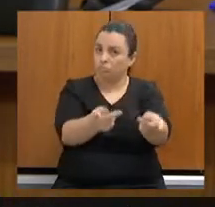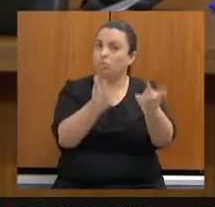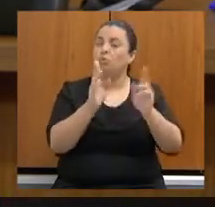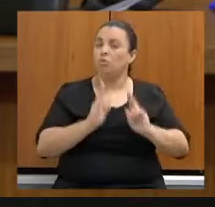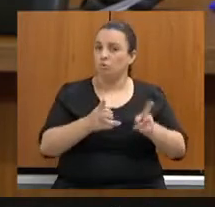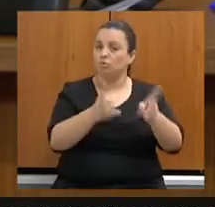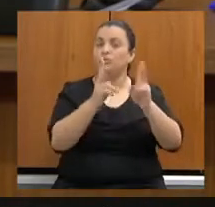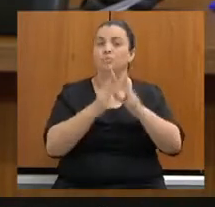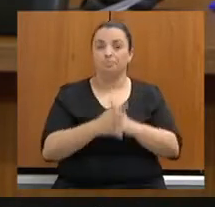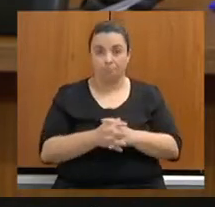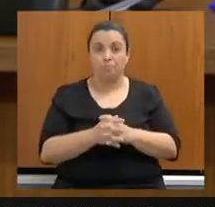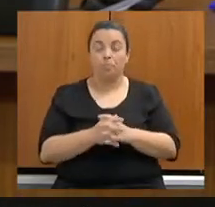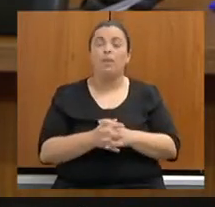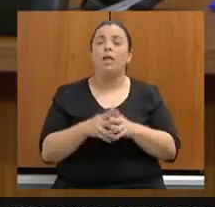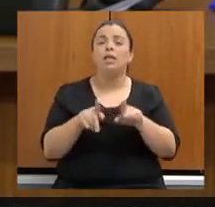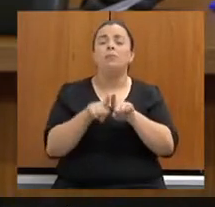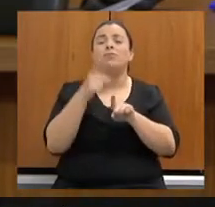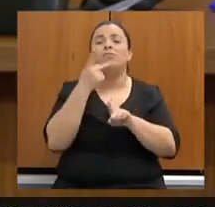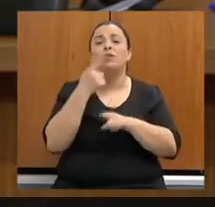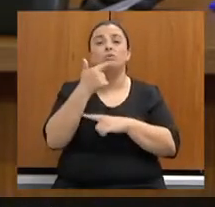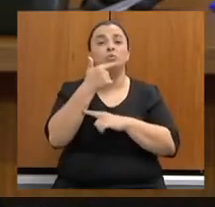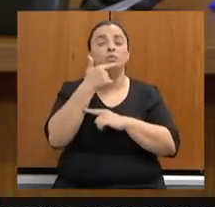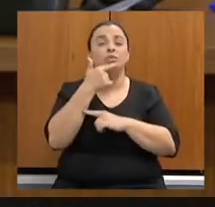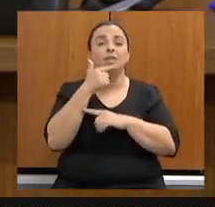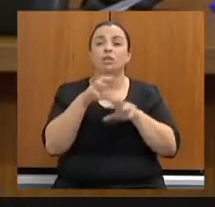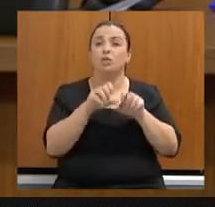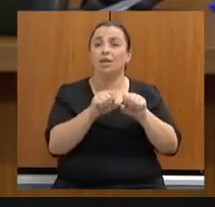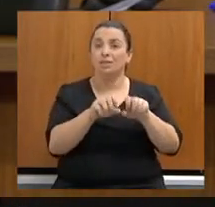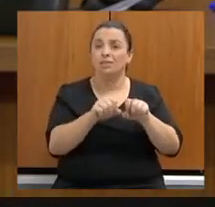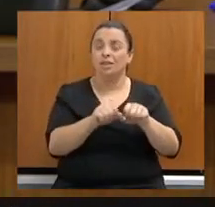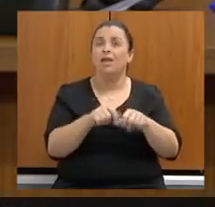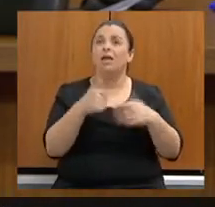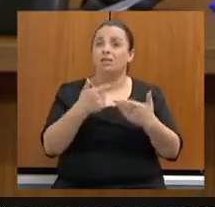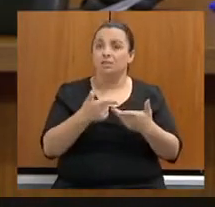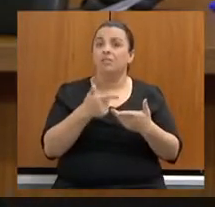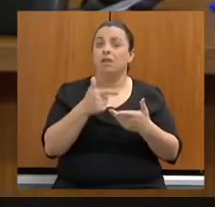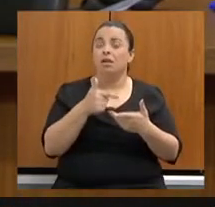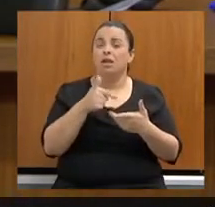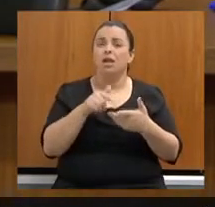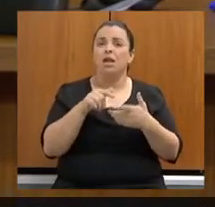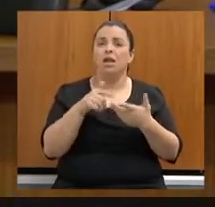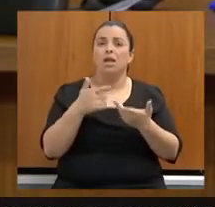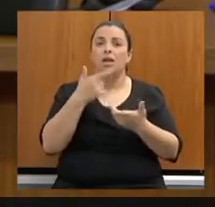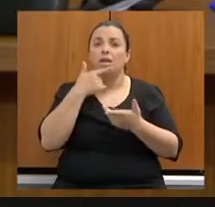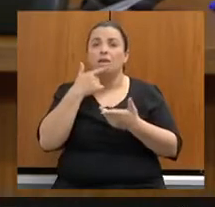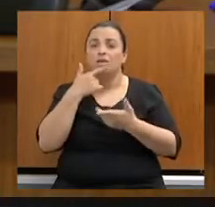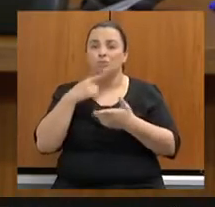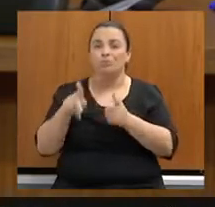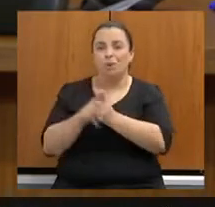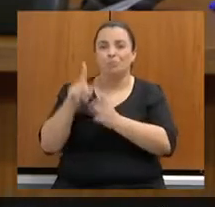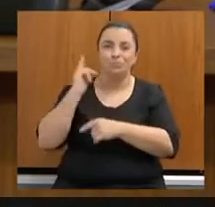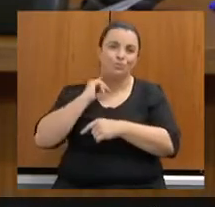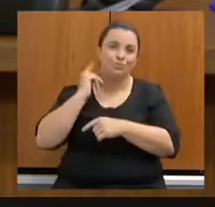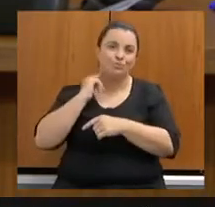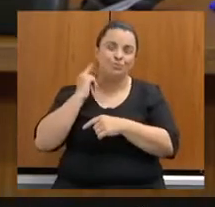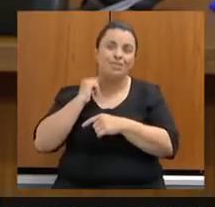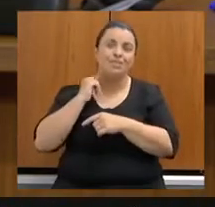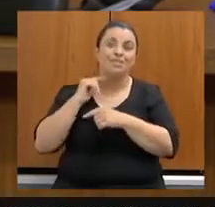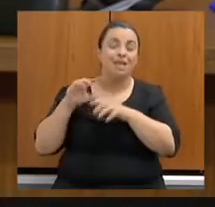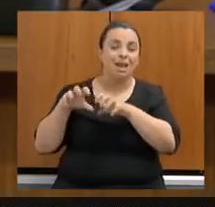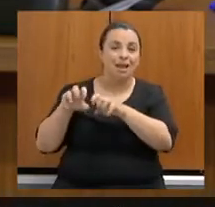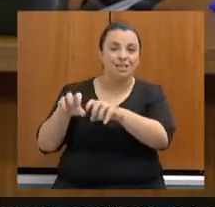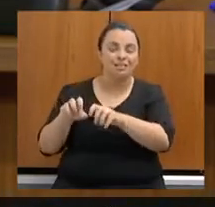de destacar aqui em relação aos Queijos artesanais queijo minas artesanais e queijo artesanais de minas que a diferente